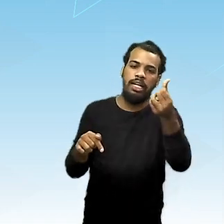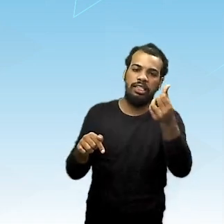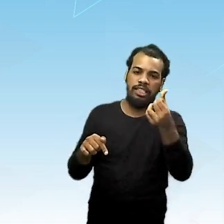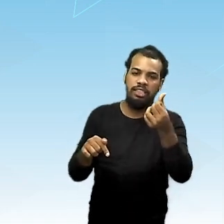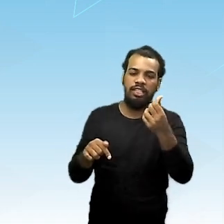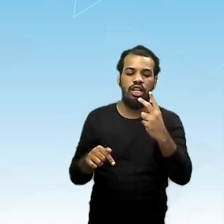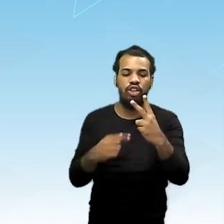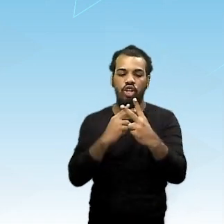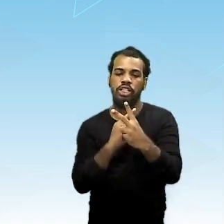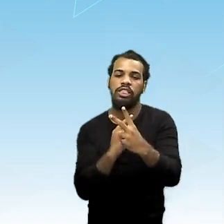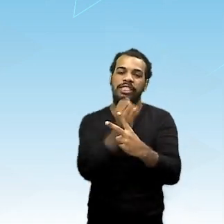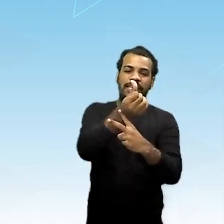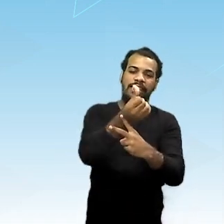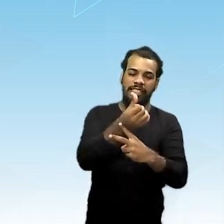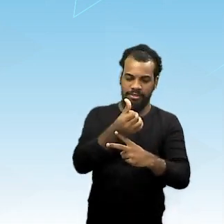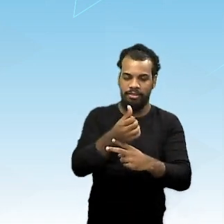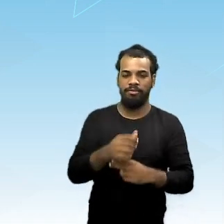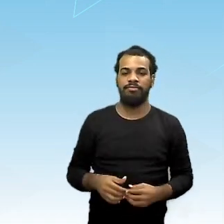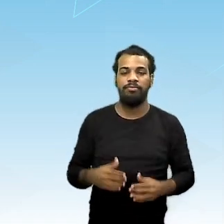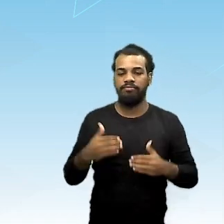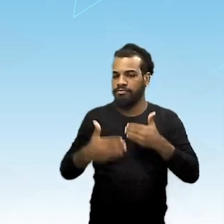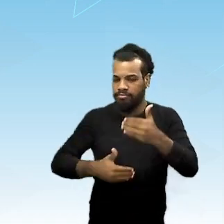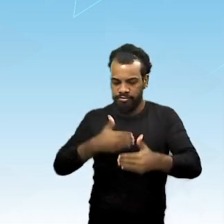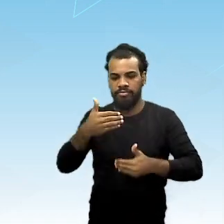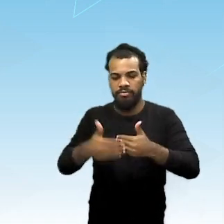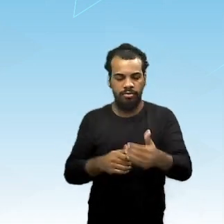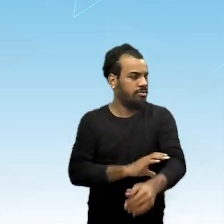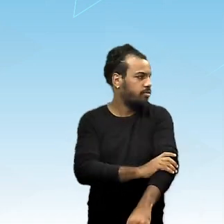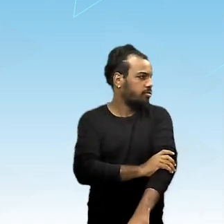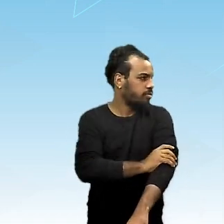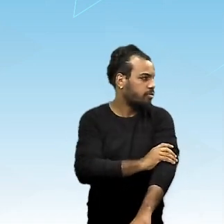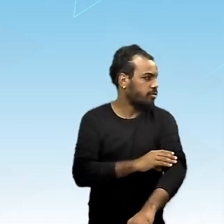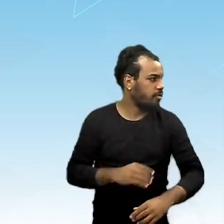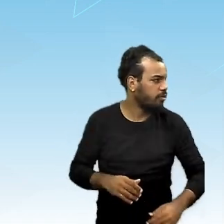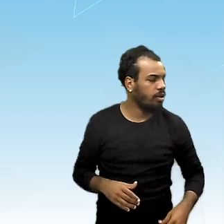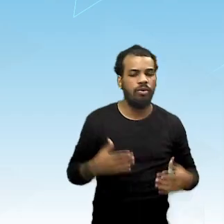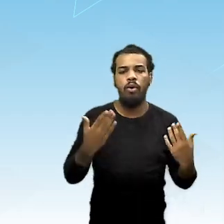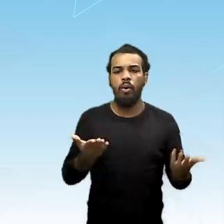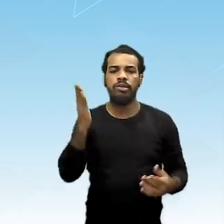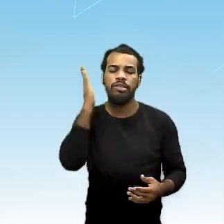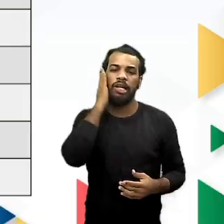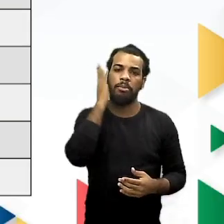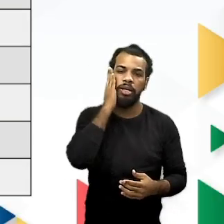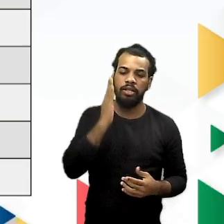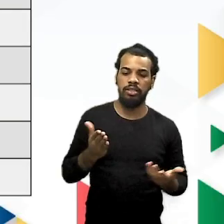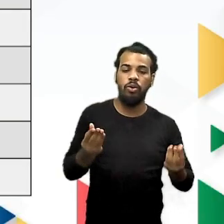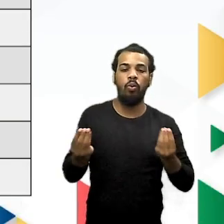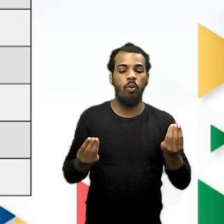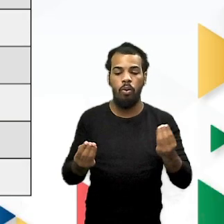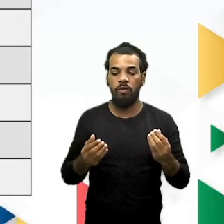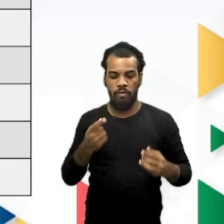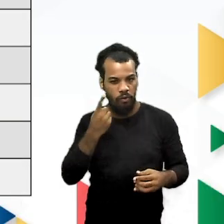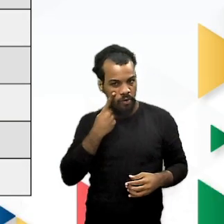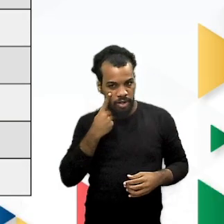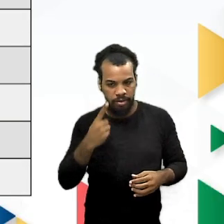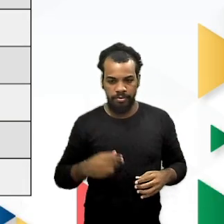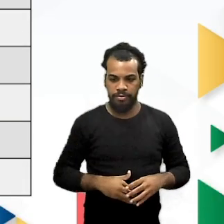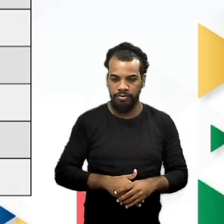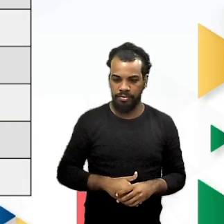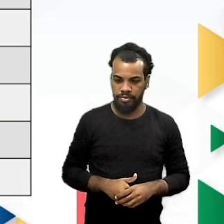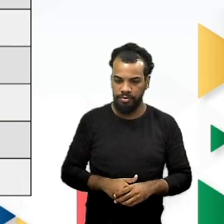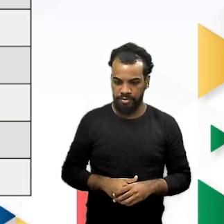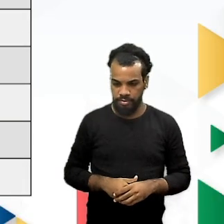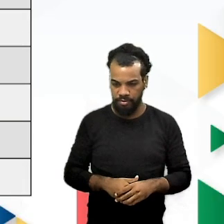ser sequência, tá? Qual é a lei de formação para eu saber o T100, por exemplo? Vamos ver comigo? Ó,